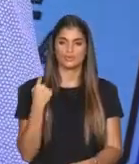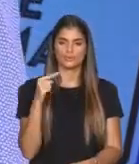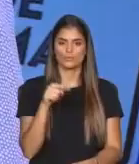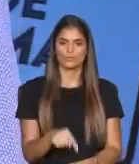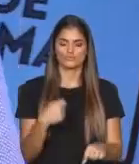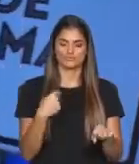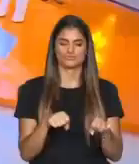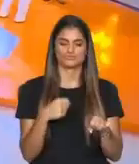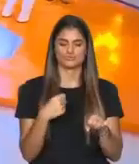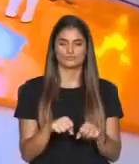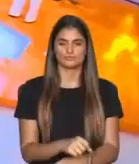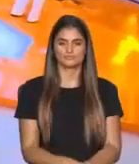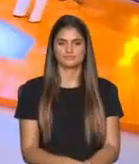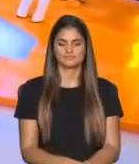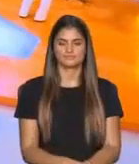vespa.